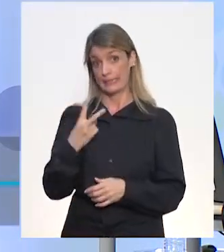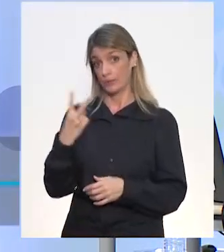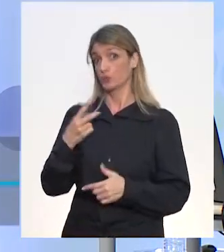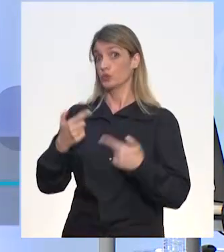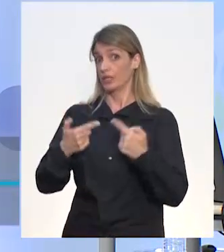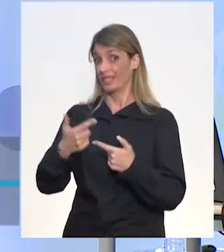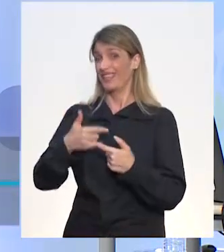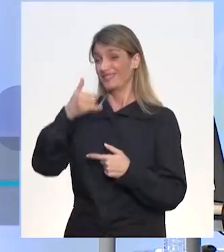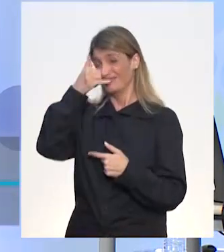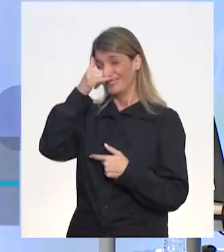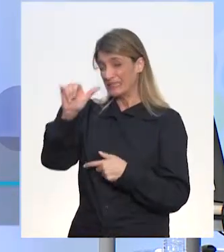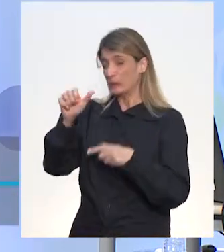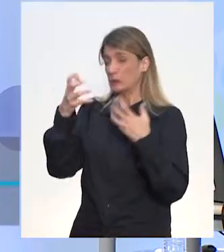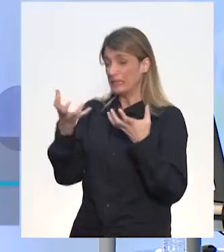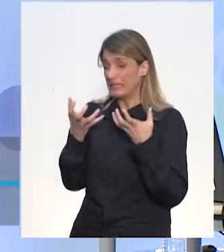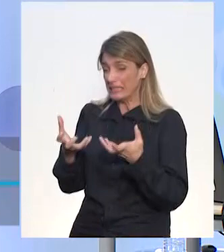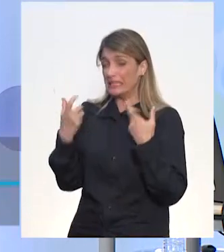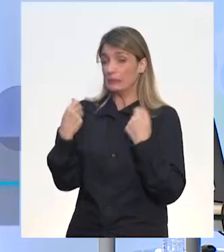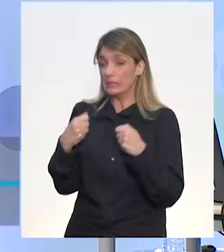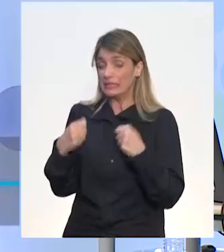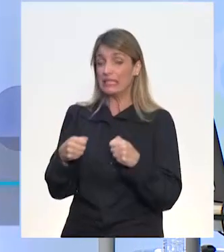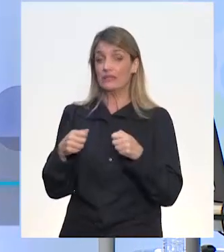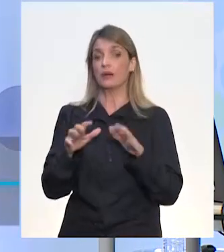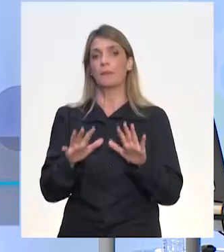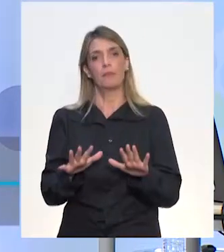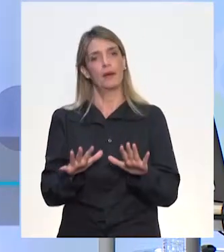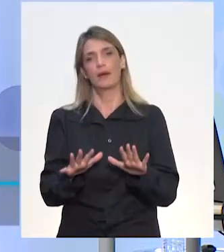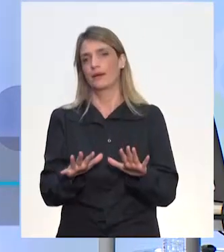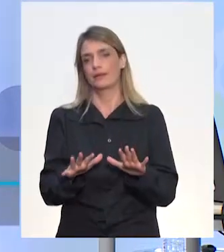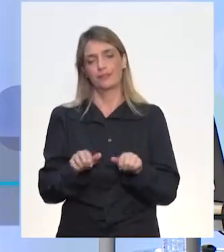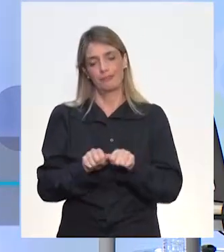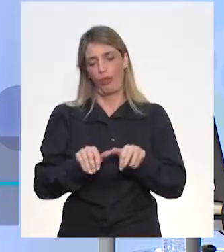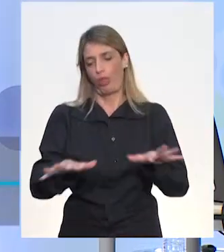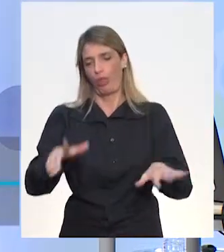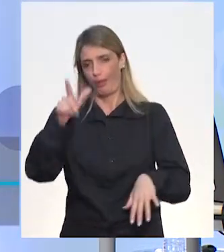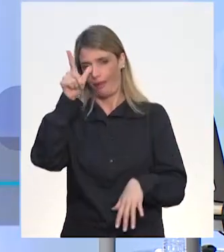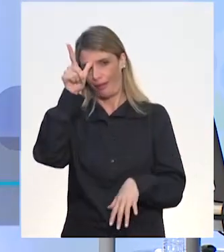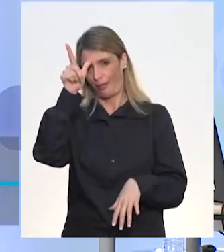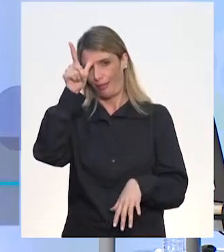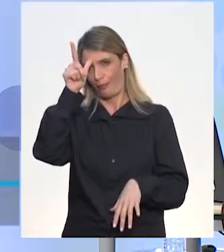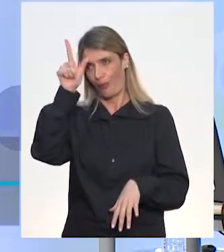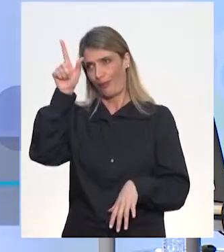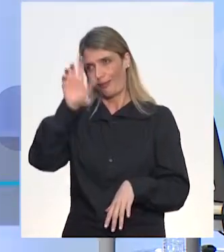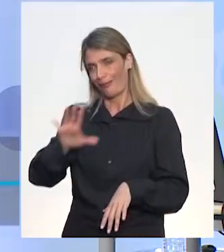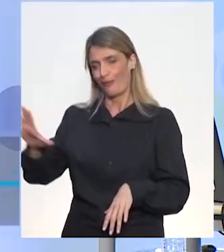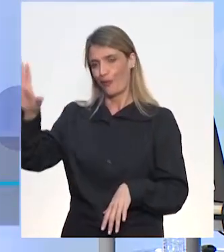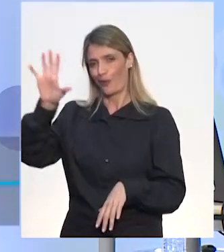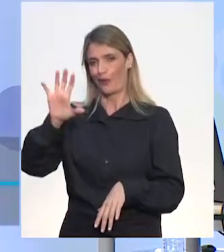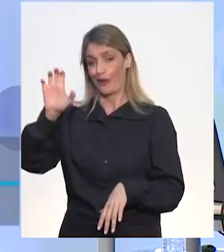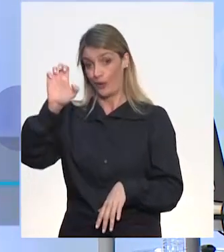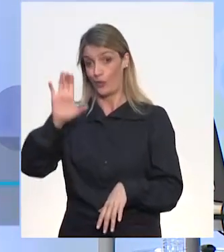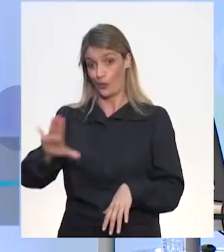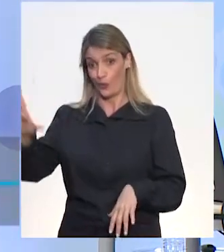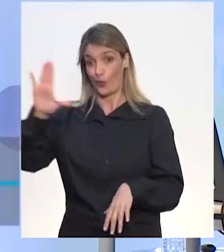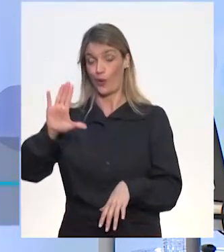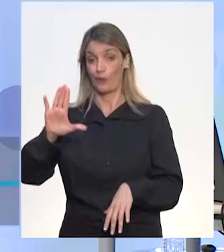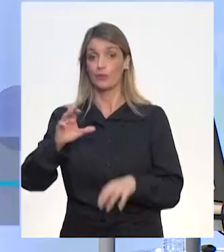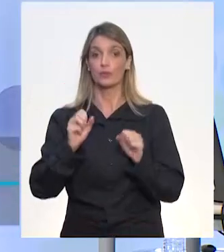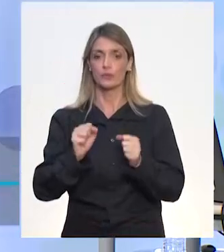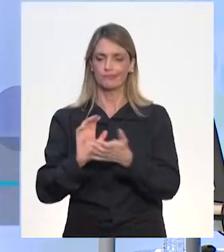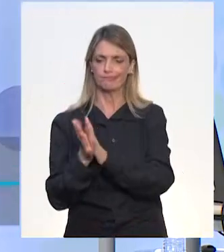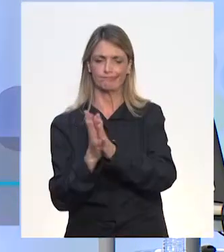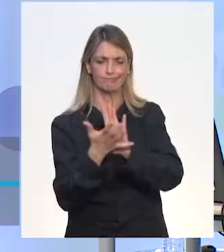mas aconteceu também principalmente pelo expansionismo alemão na Europa, e o poder destrutivo e a